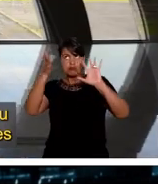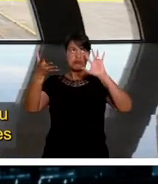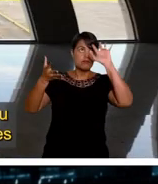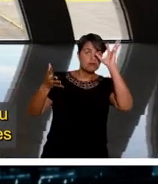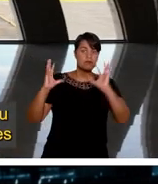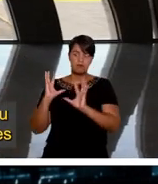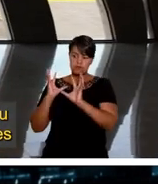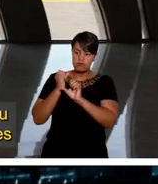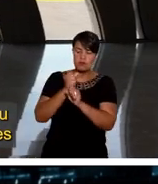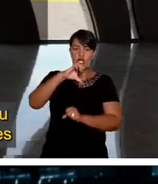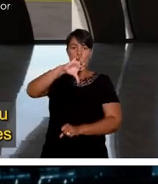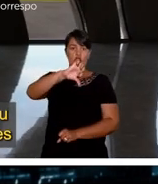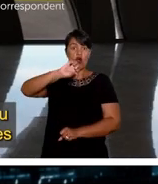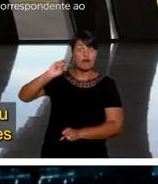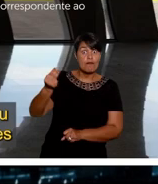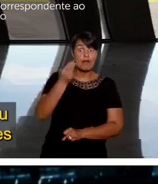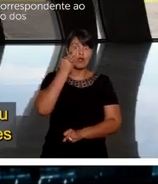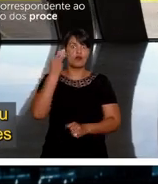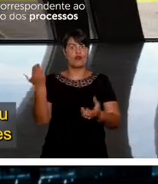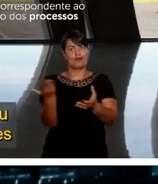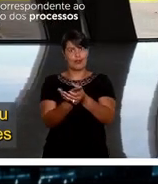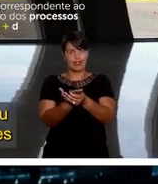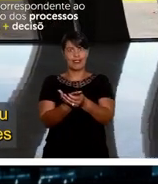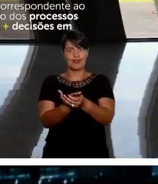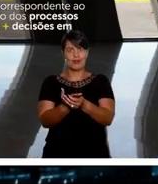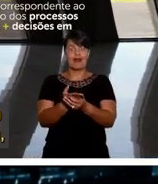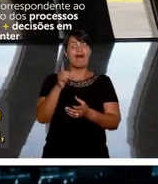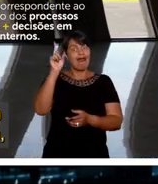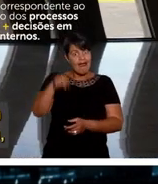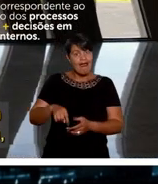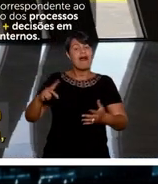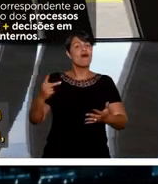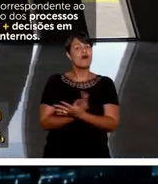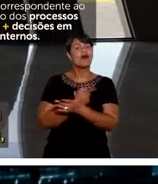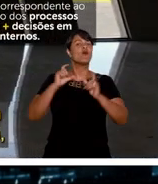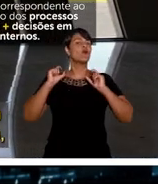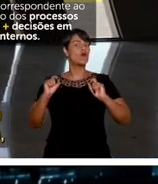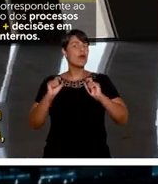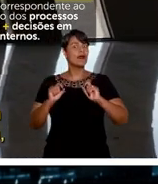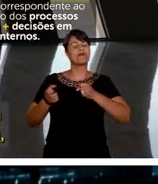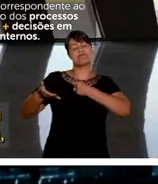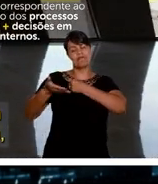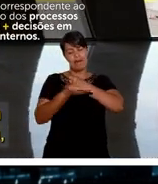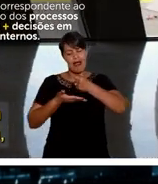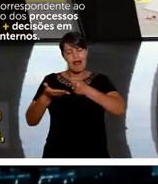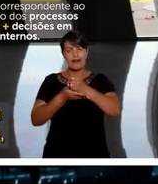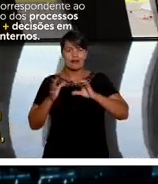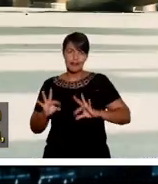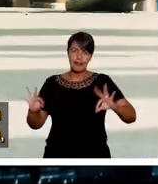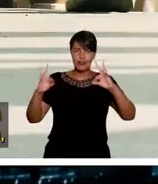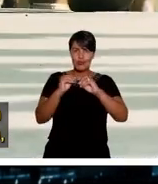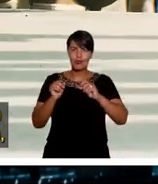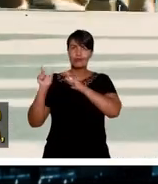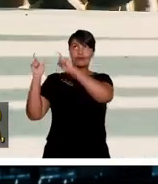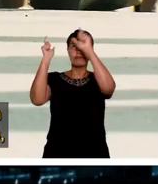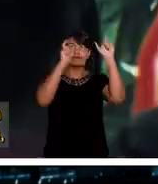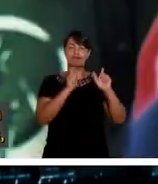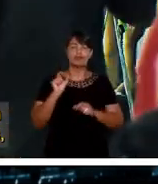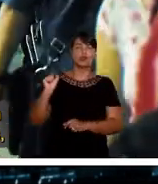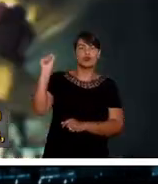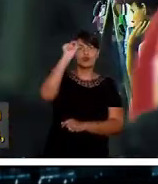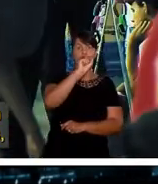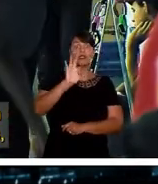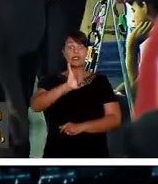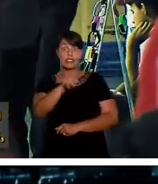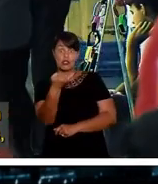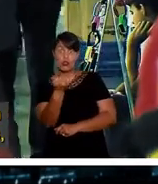quase 9 milhões de processos e essas decisões orientam os tribunais estaduais e federais em casos